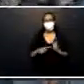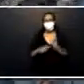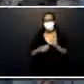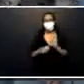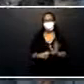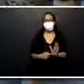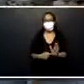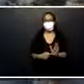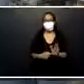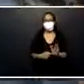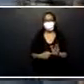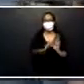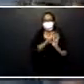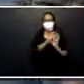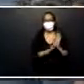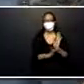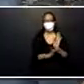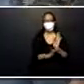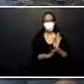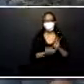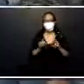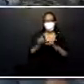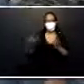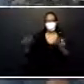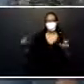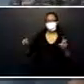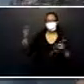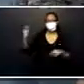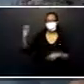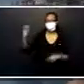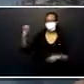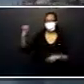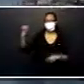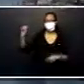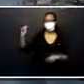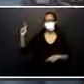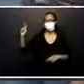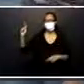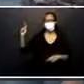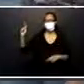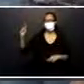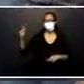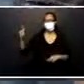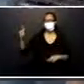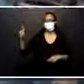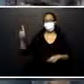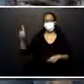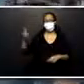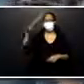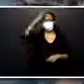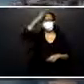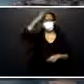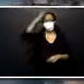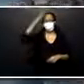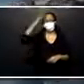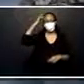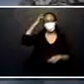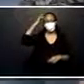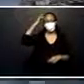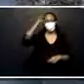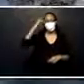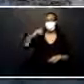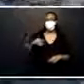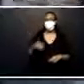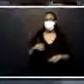Edgar Morin, não é? Em que ele fala que o comportamento humano é múltiplo e